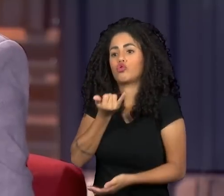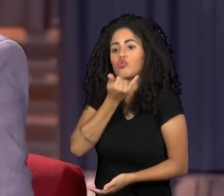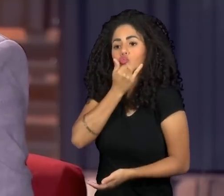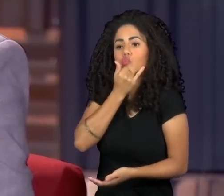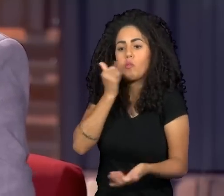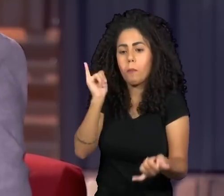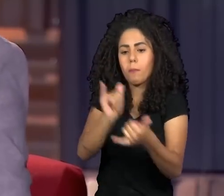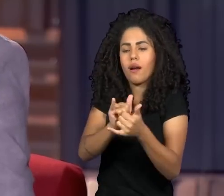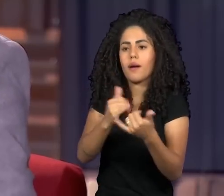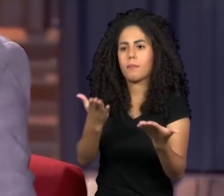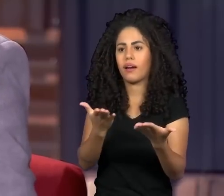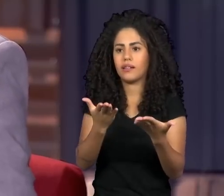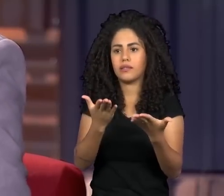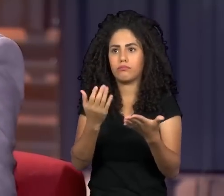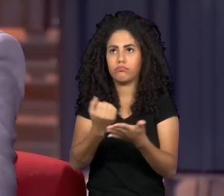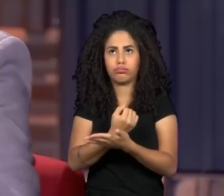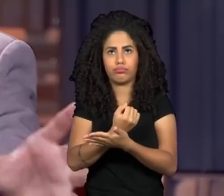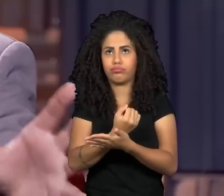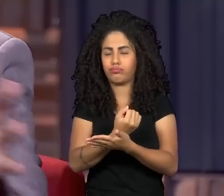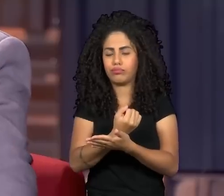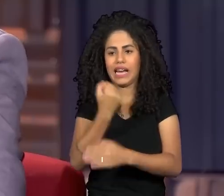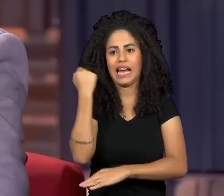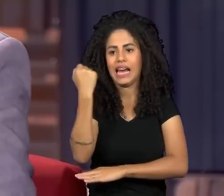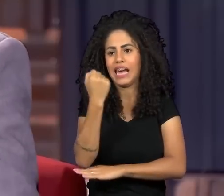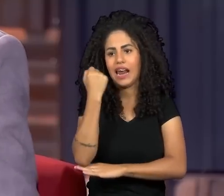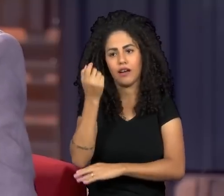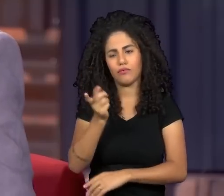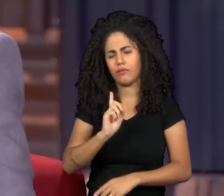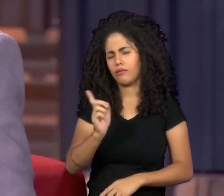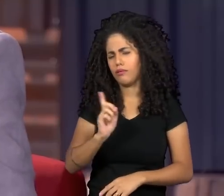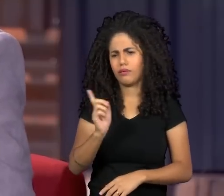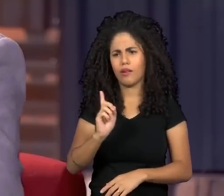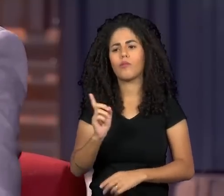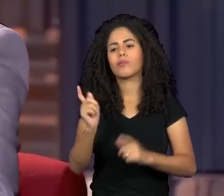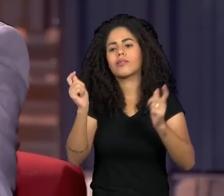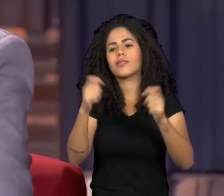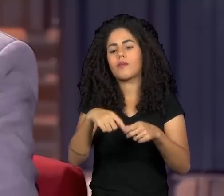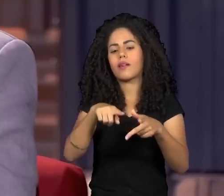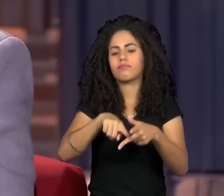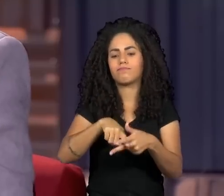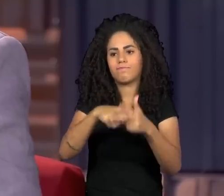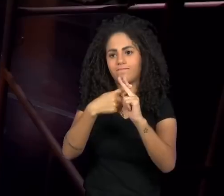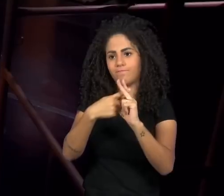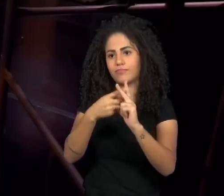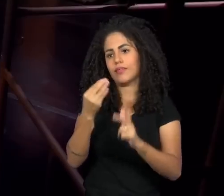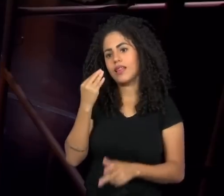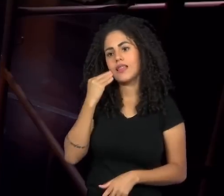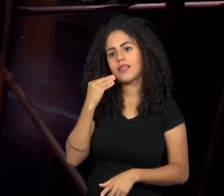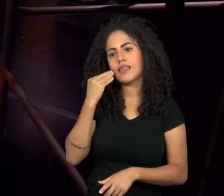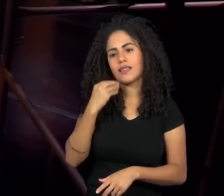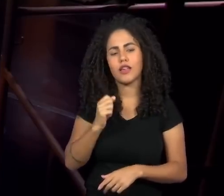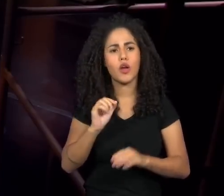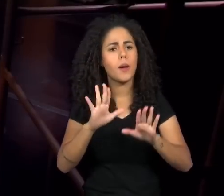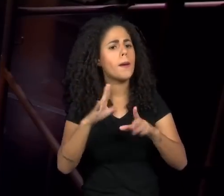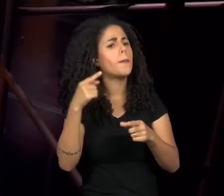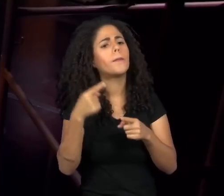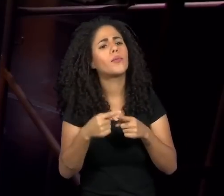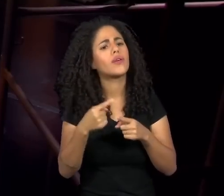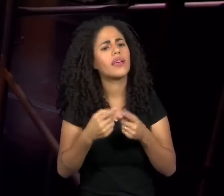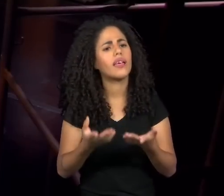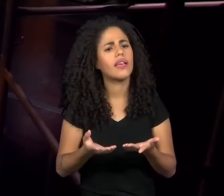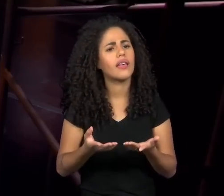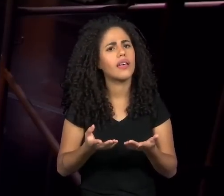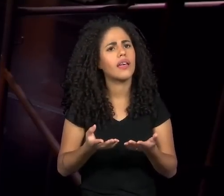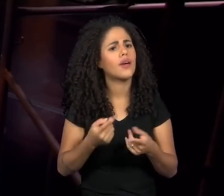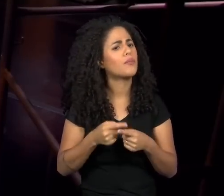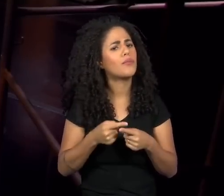foi um escorregão assim do tipo, poxa, impossível de voltar. Não. E é um medo que acompanha a gente, né? Por quê? Que faz comédia. Por